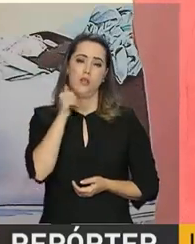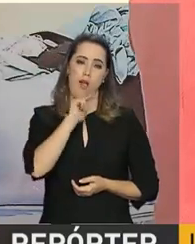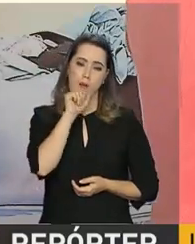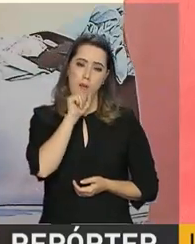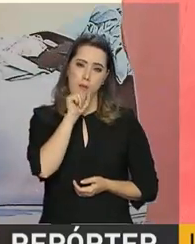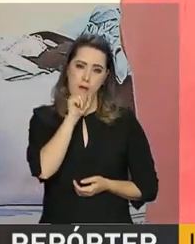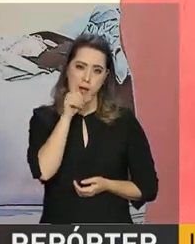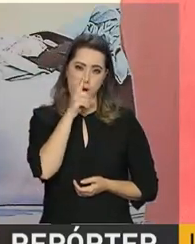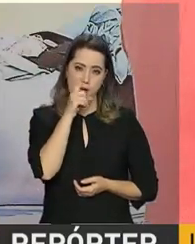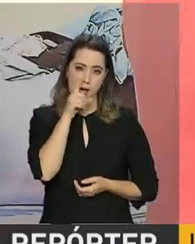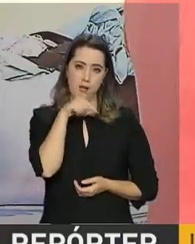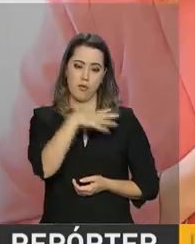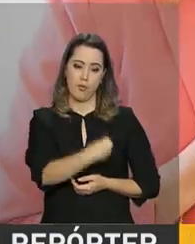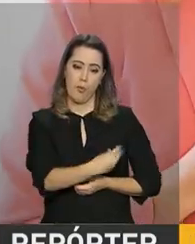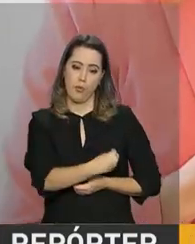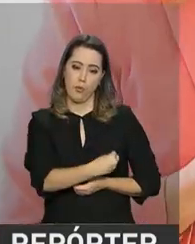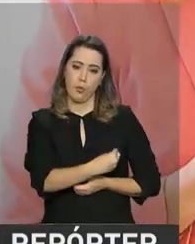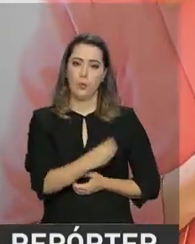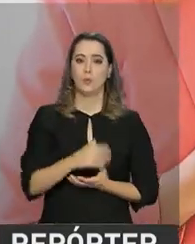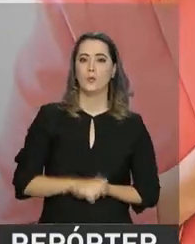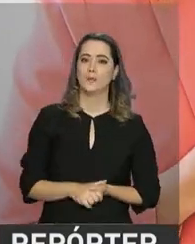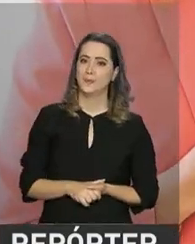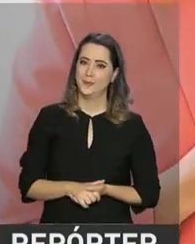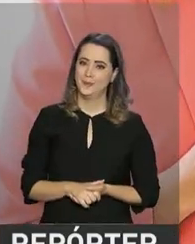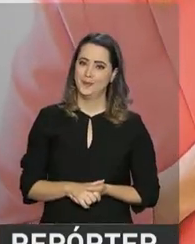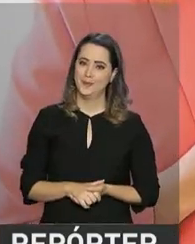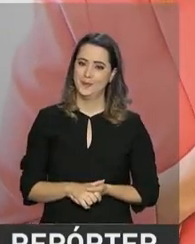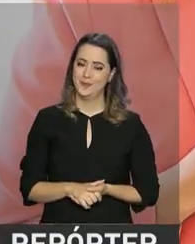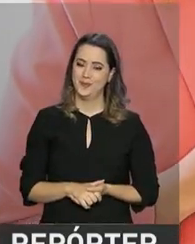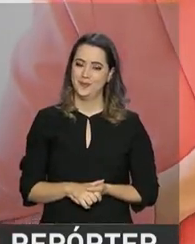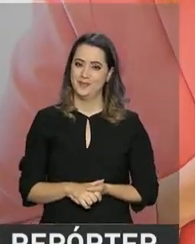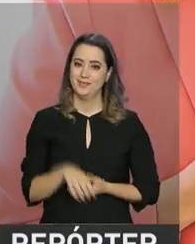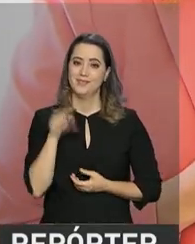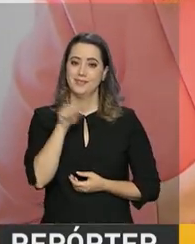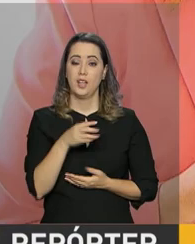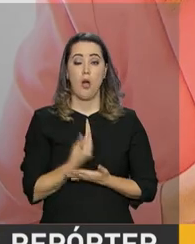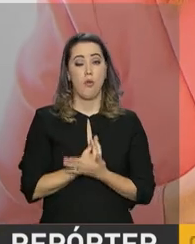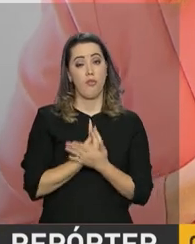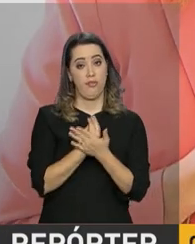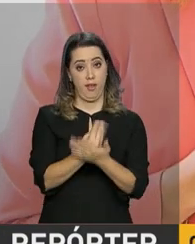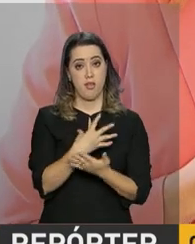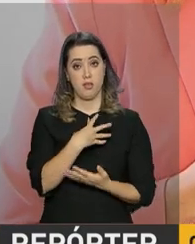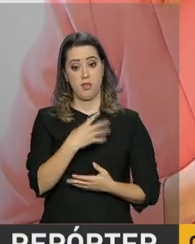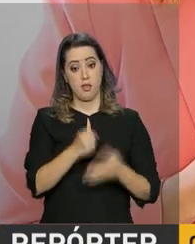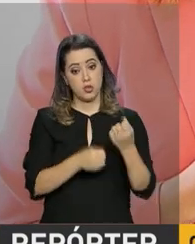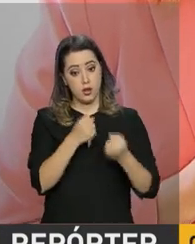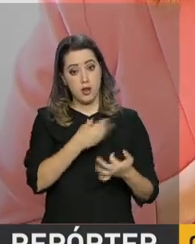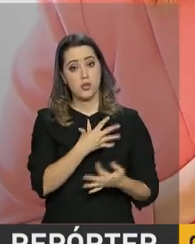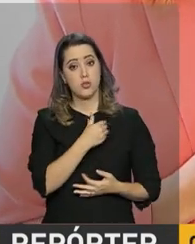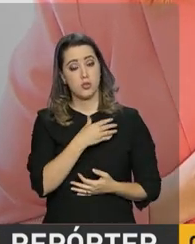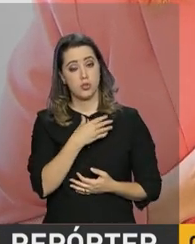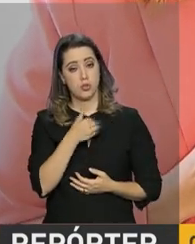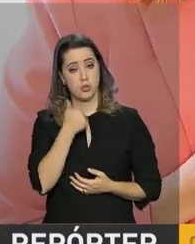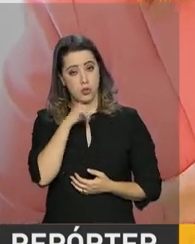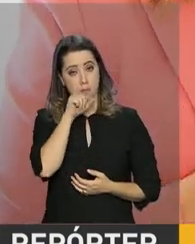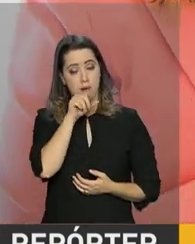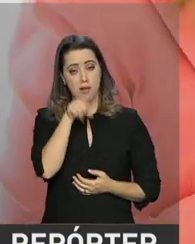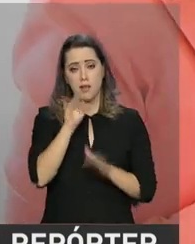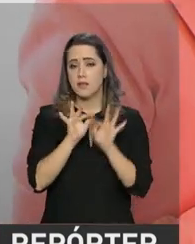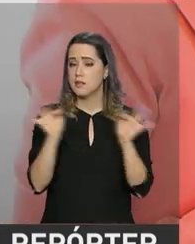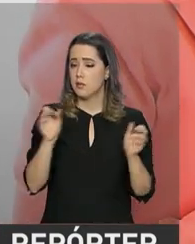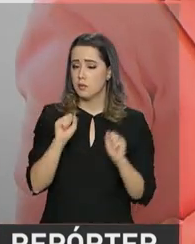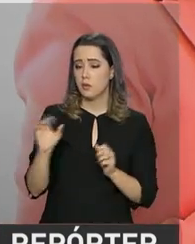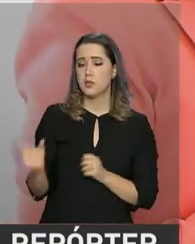Que você pegue nos peitos. A doação de leite materno é um gesto simples que pode salvar muitas vidas.